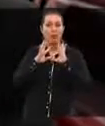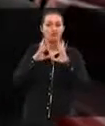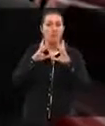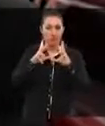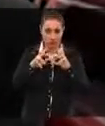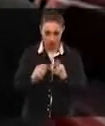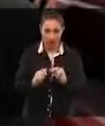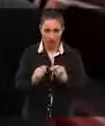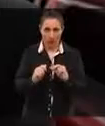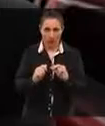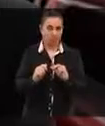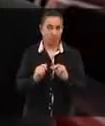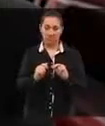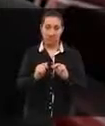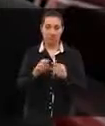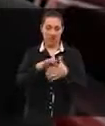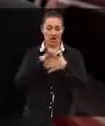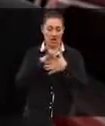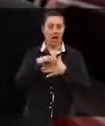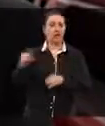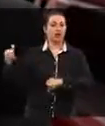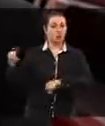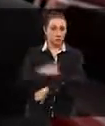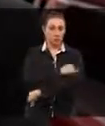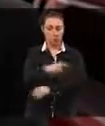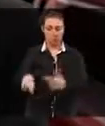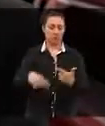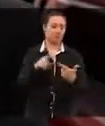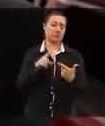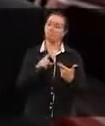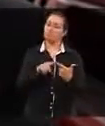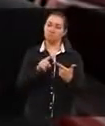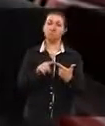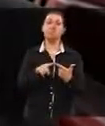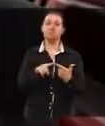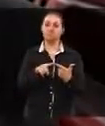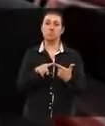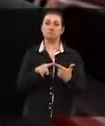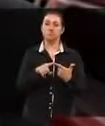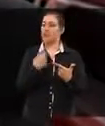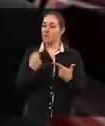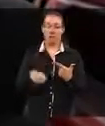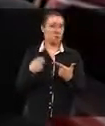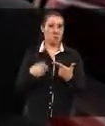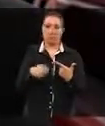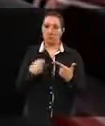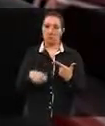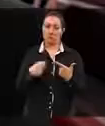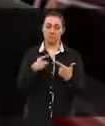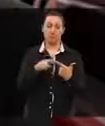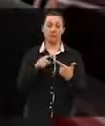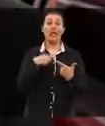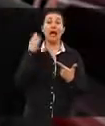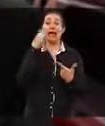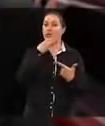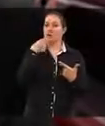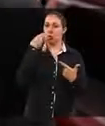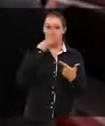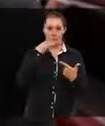de alimentos de origem animal, né? Carnes gordurosas, né? Isso tudo a gente não